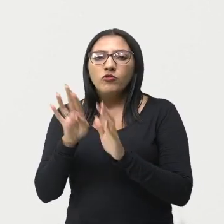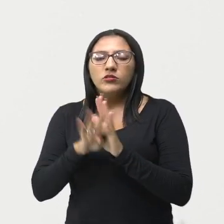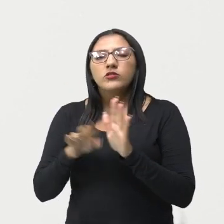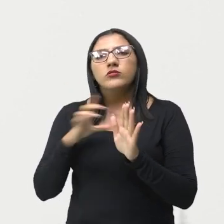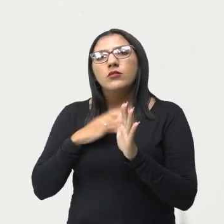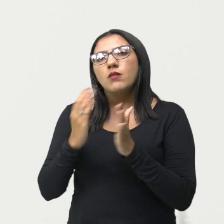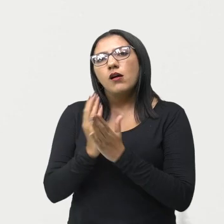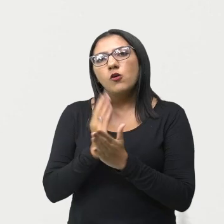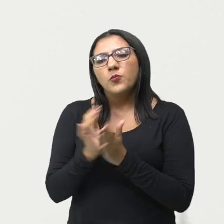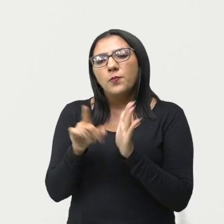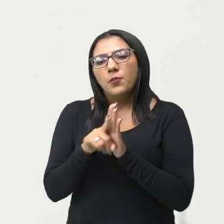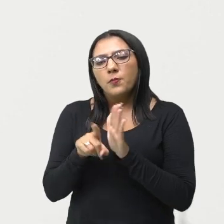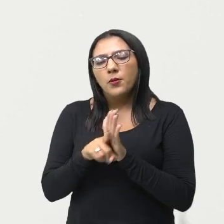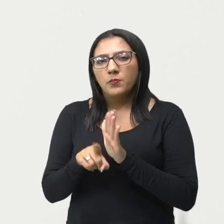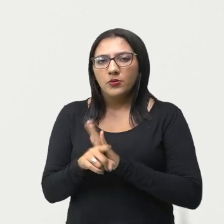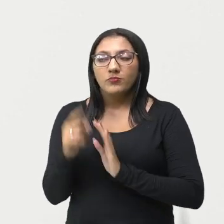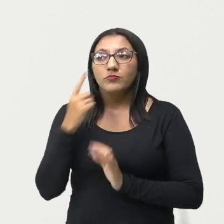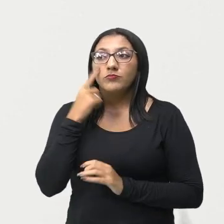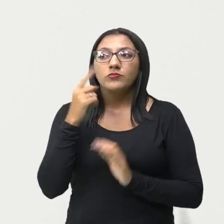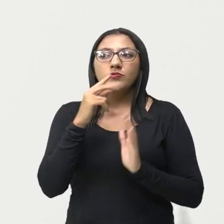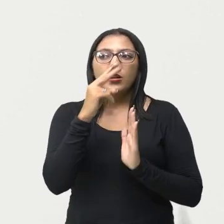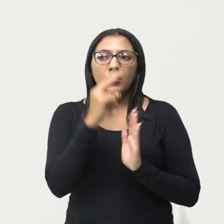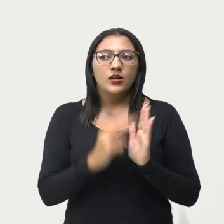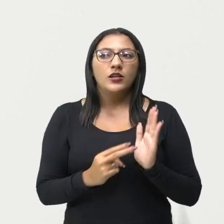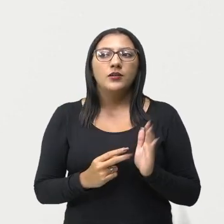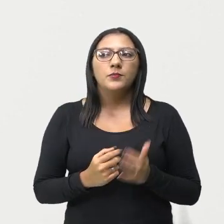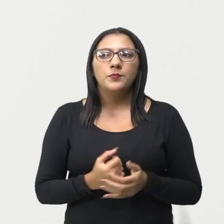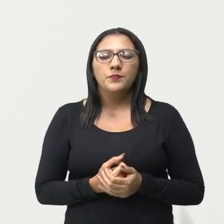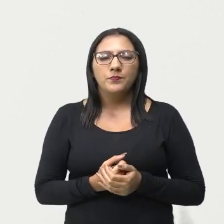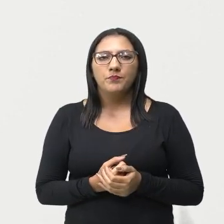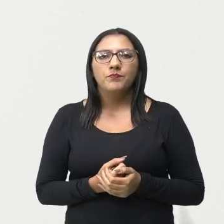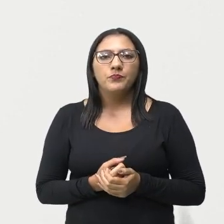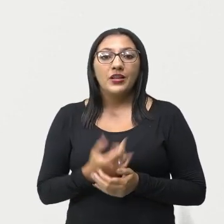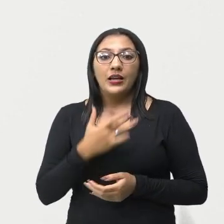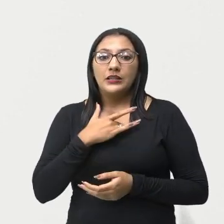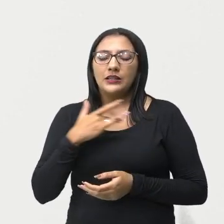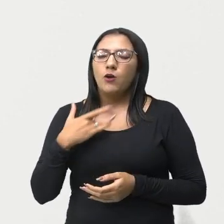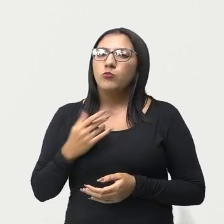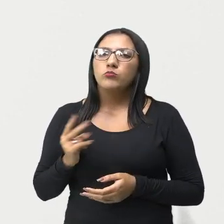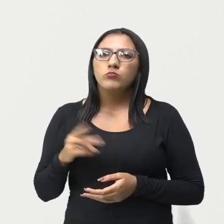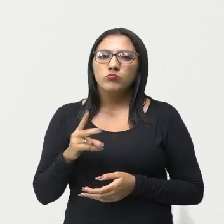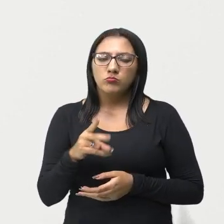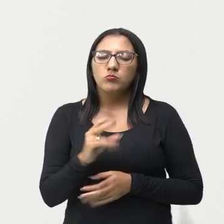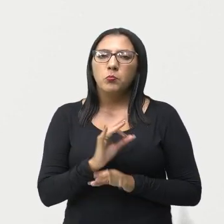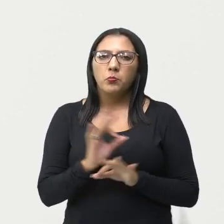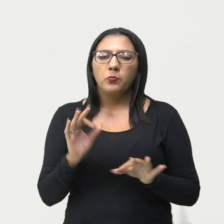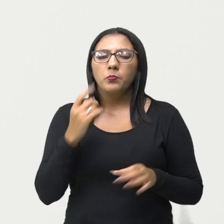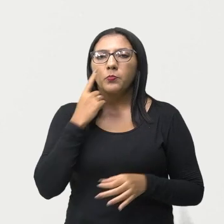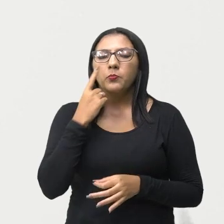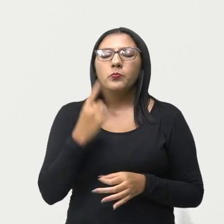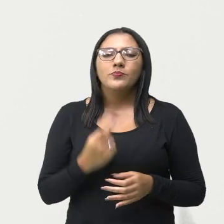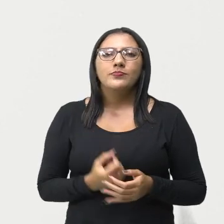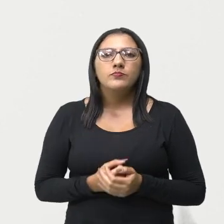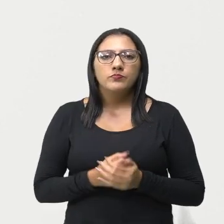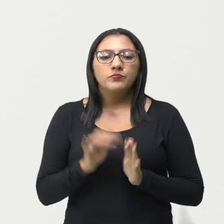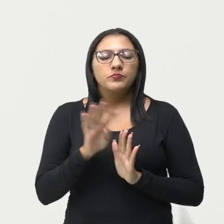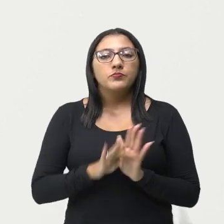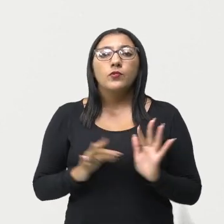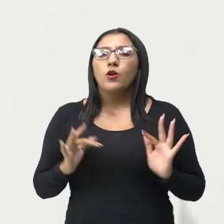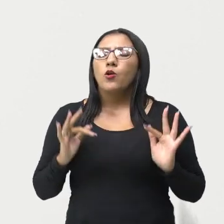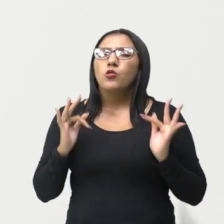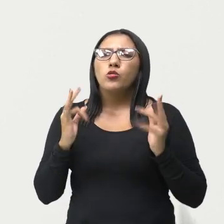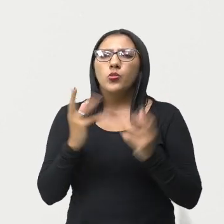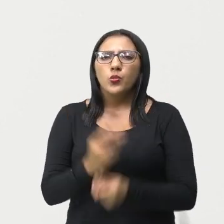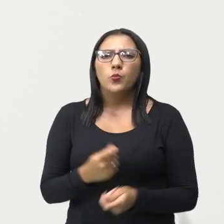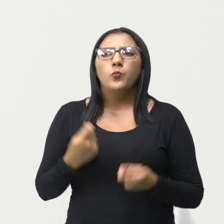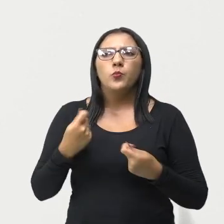certo? Então, leia o texto abaixo. Saúde sempre em dia. Todo mundo precisa ter um